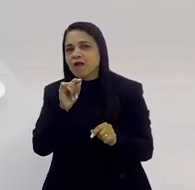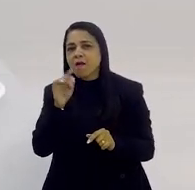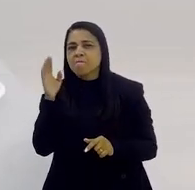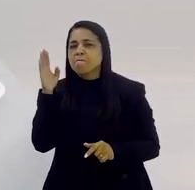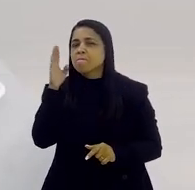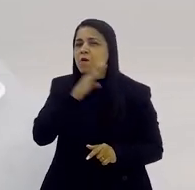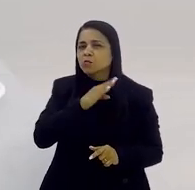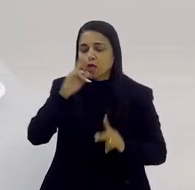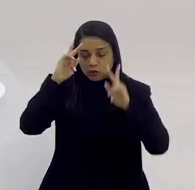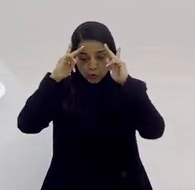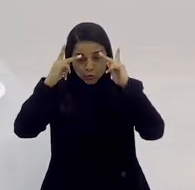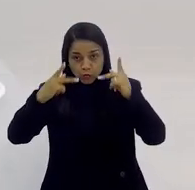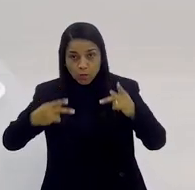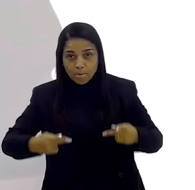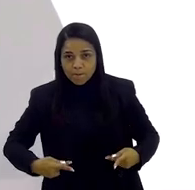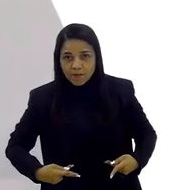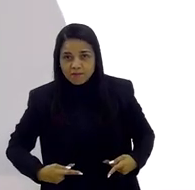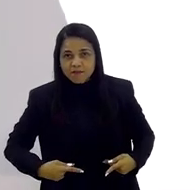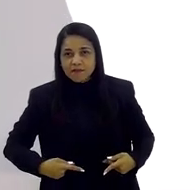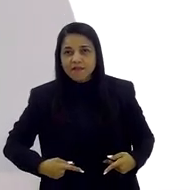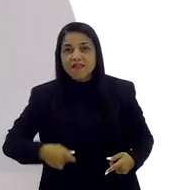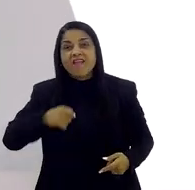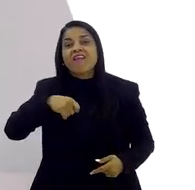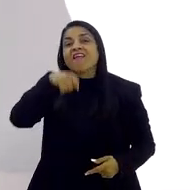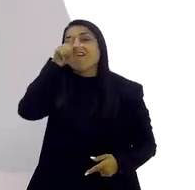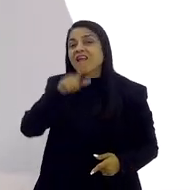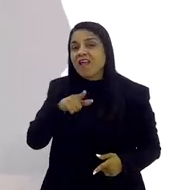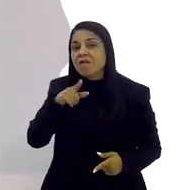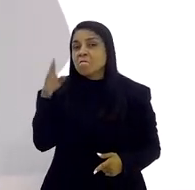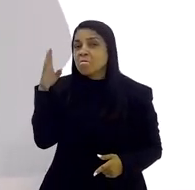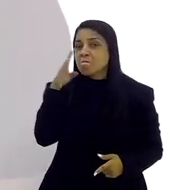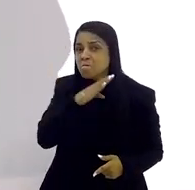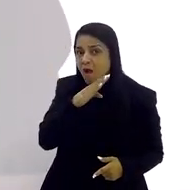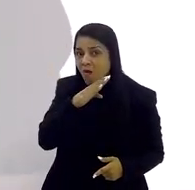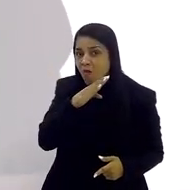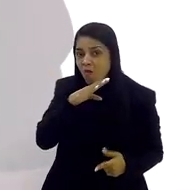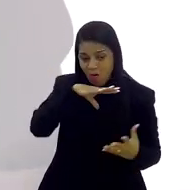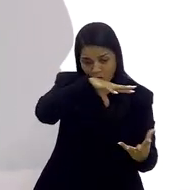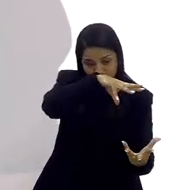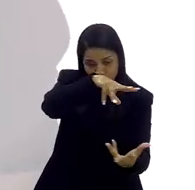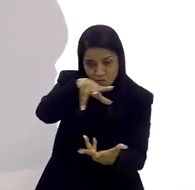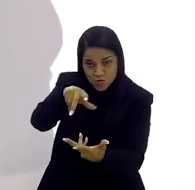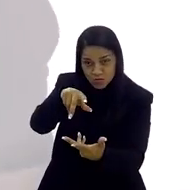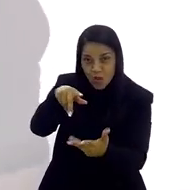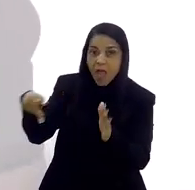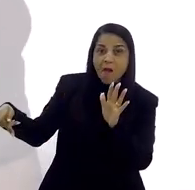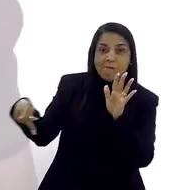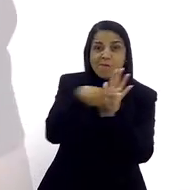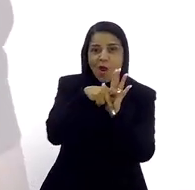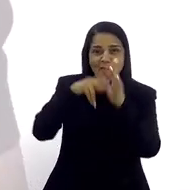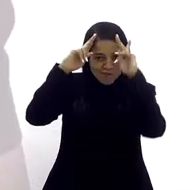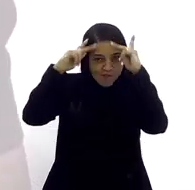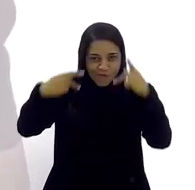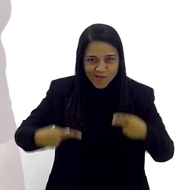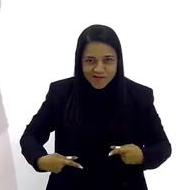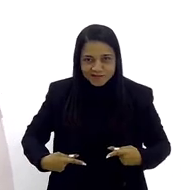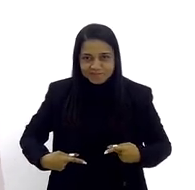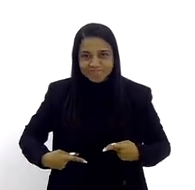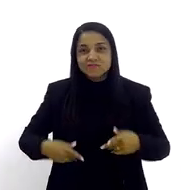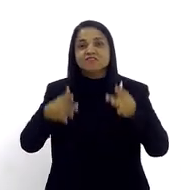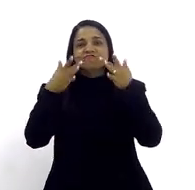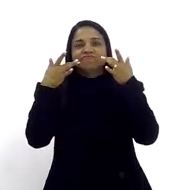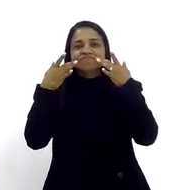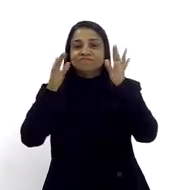peça sobre a maldade humana quem causa mais mal a humanidade é a própria humanidade então